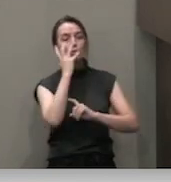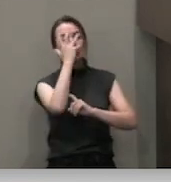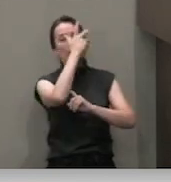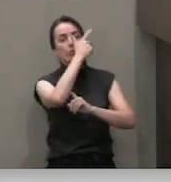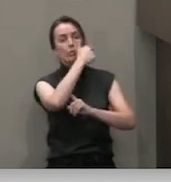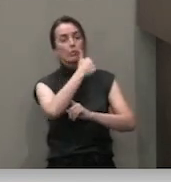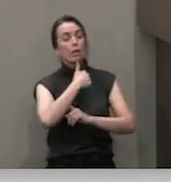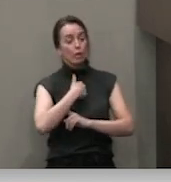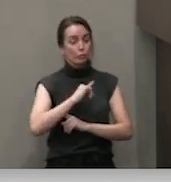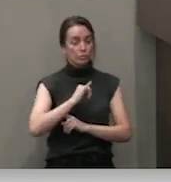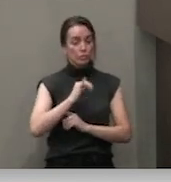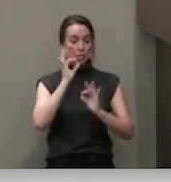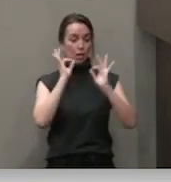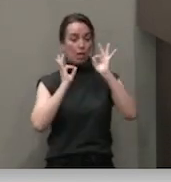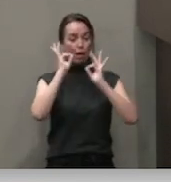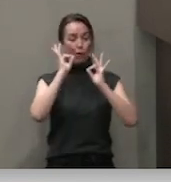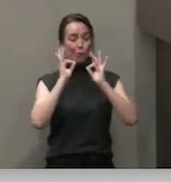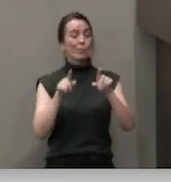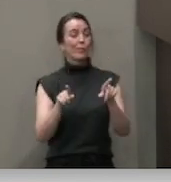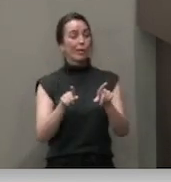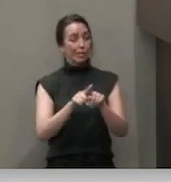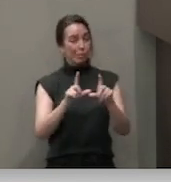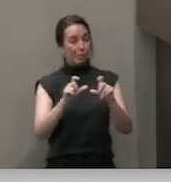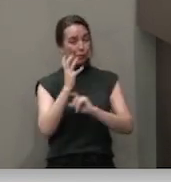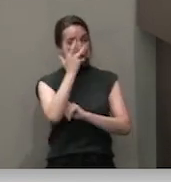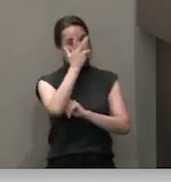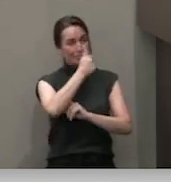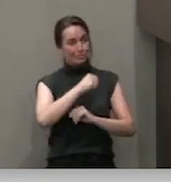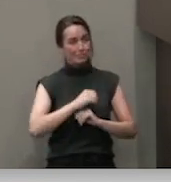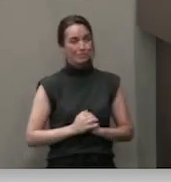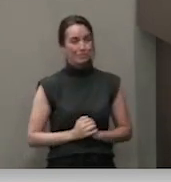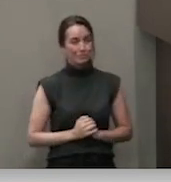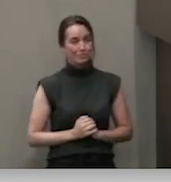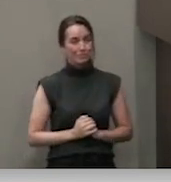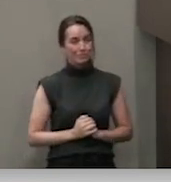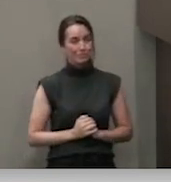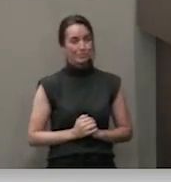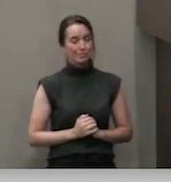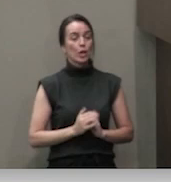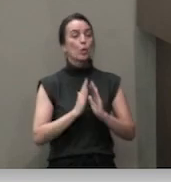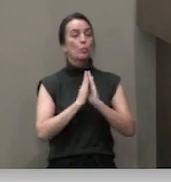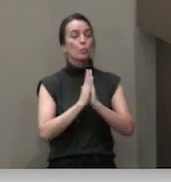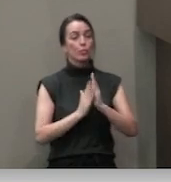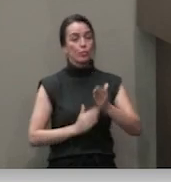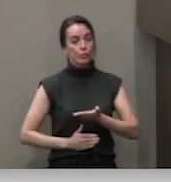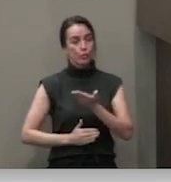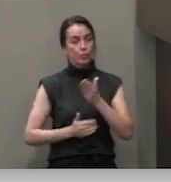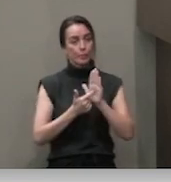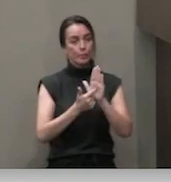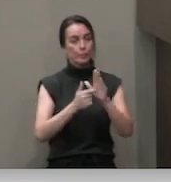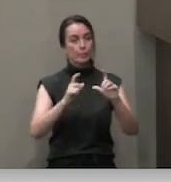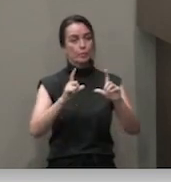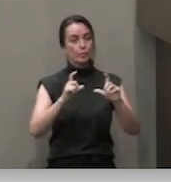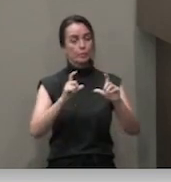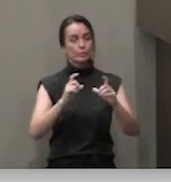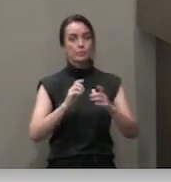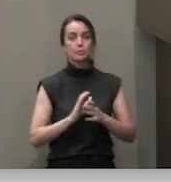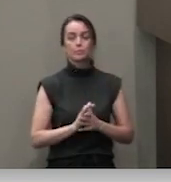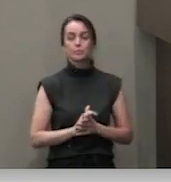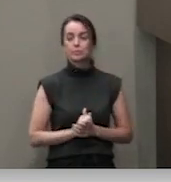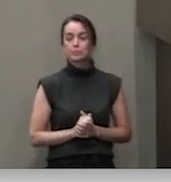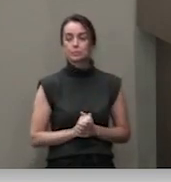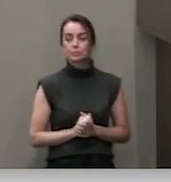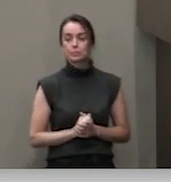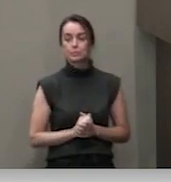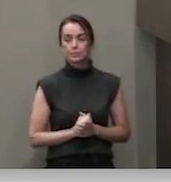eu se me arrumar saio bonita na foto por favor miqueas queria deixar